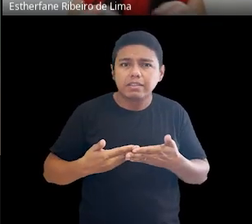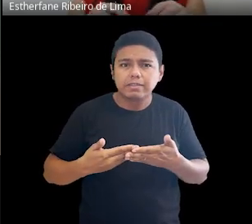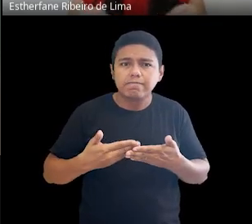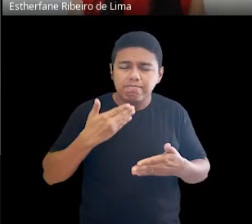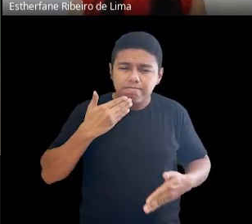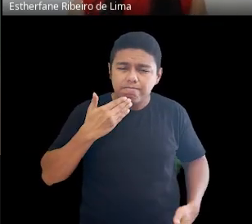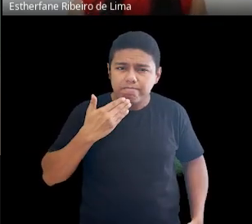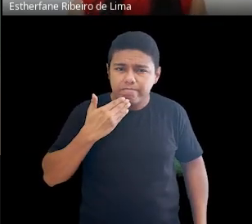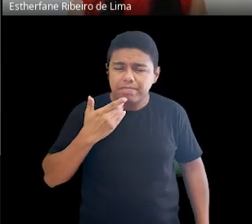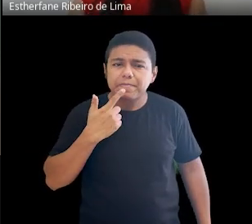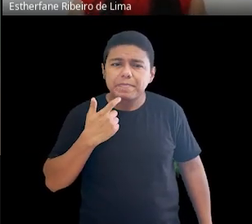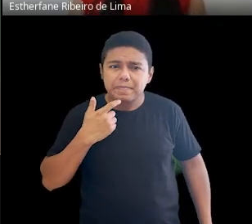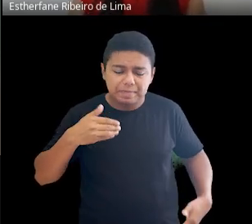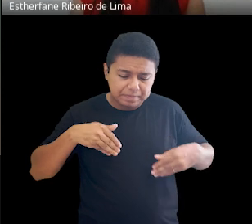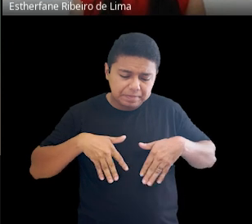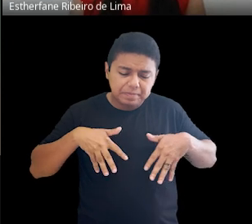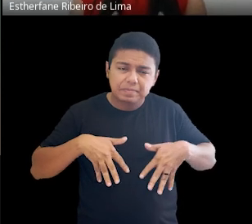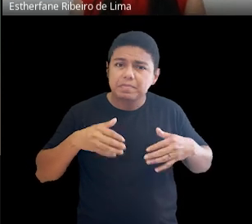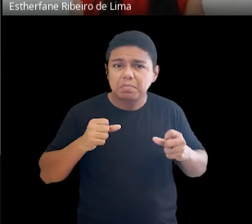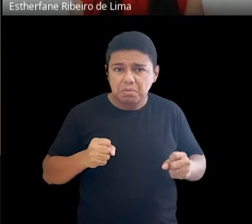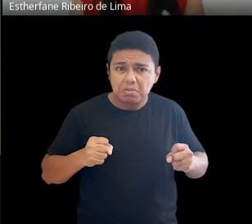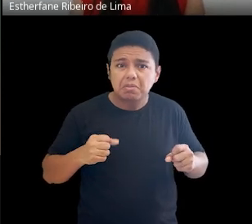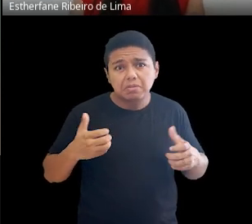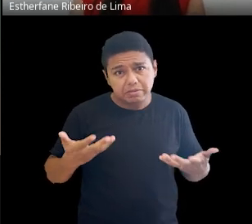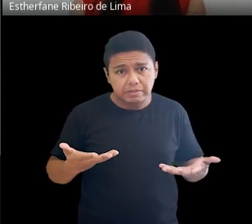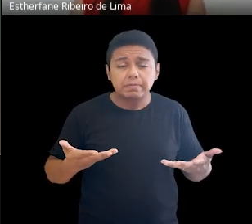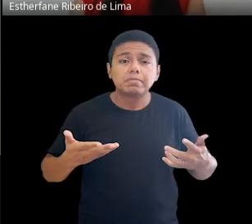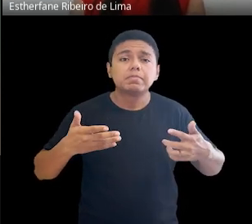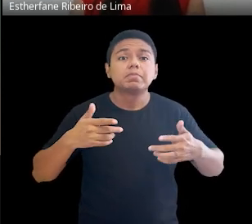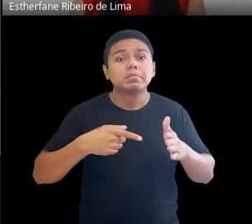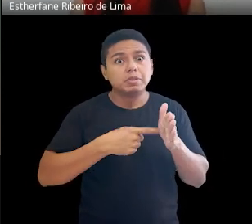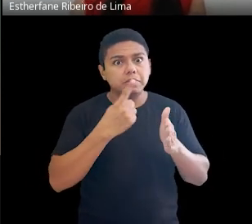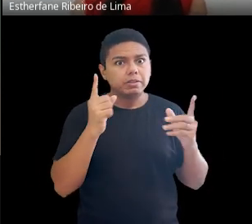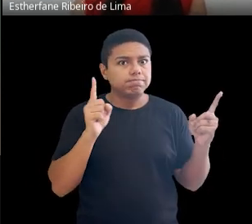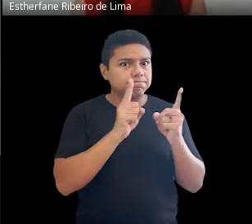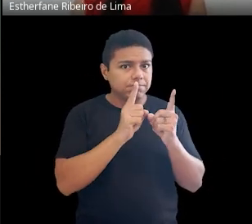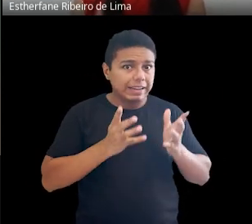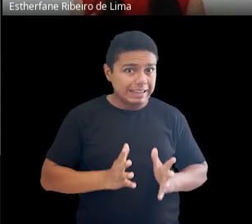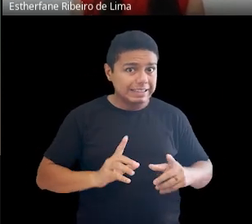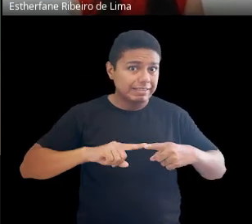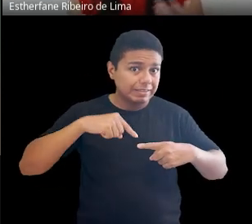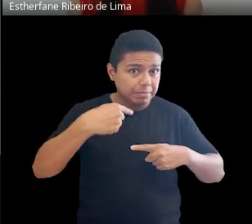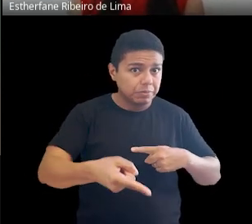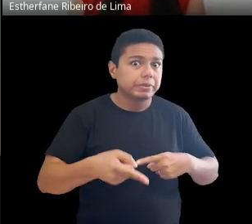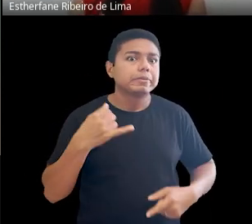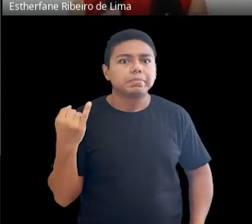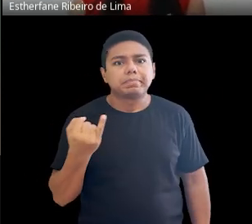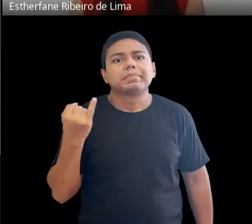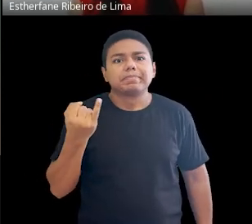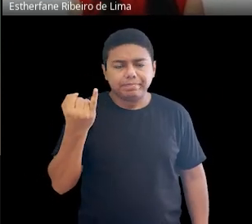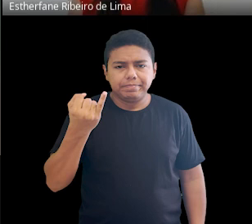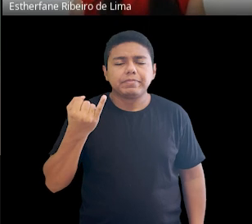cesariana, na cicatriz de cesariana. Então, por isso que é importante essa primeira consulta de puerpério,